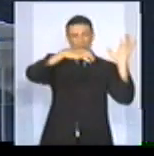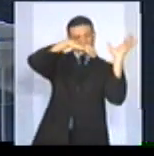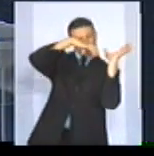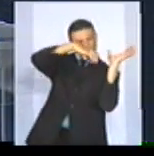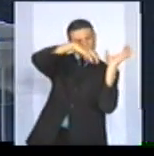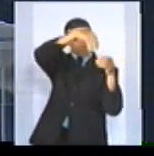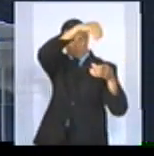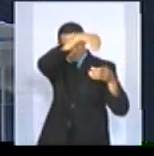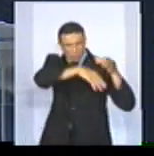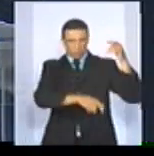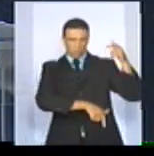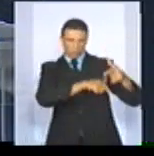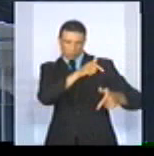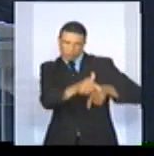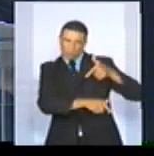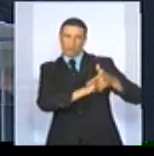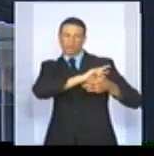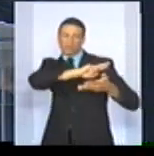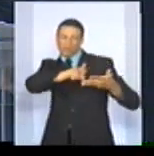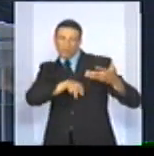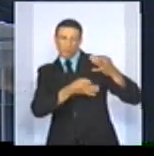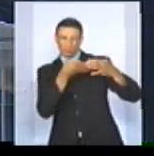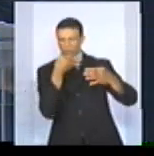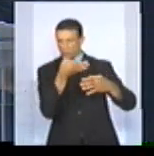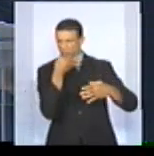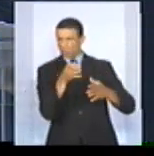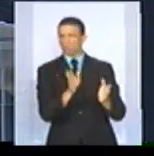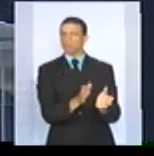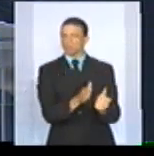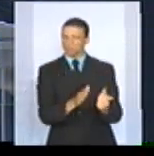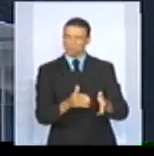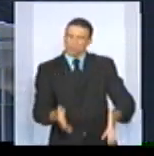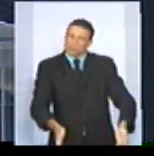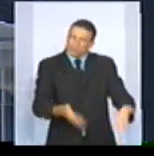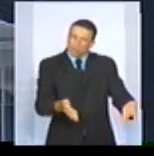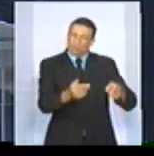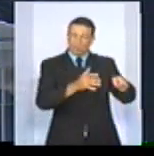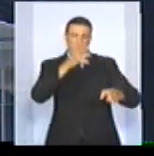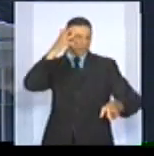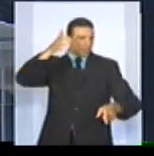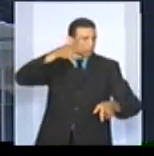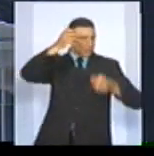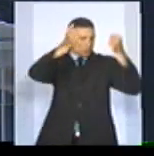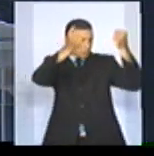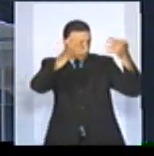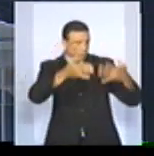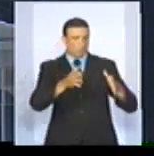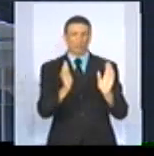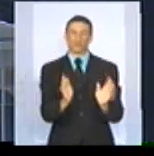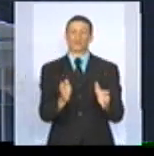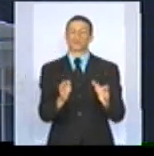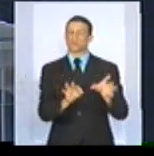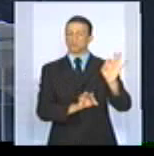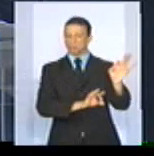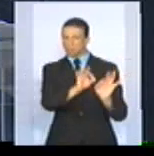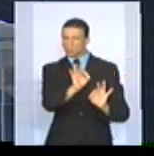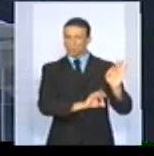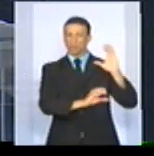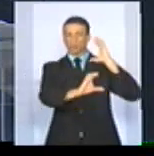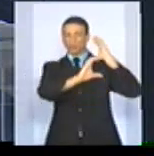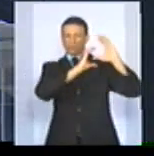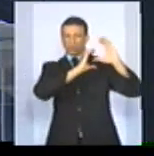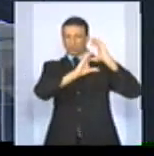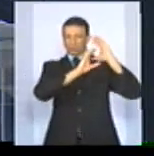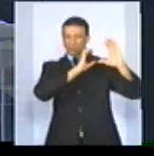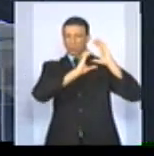e criativamente tratar desse tema, ao abrigo da Constituição, distinguindo que seja exatamente telecomunicações,